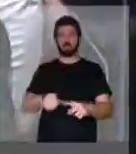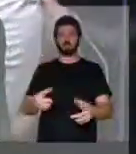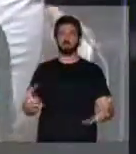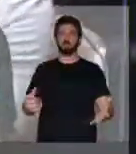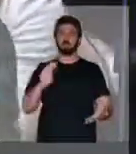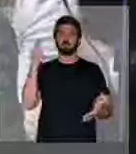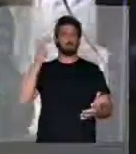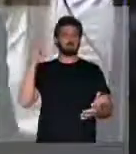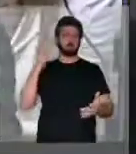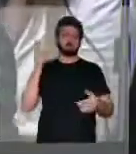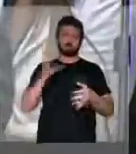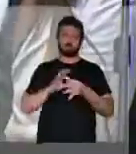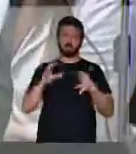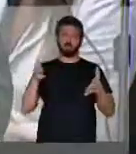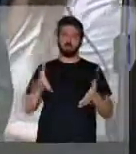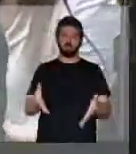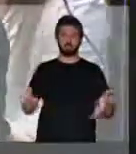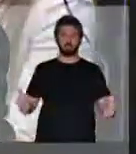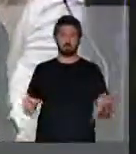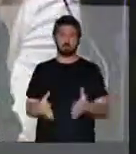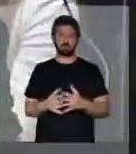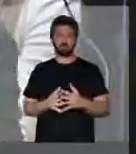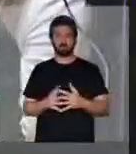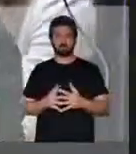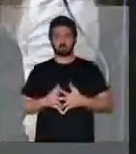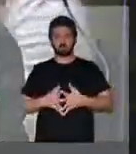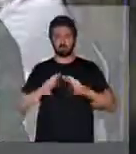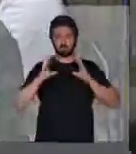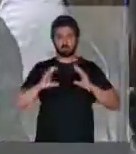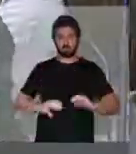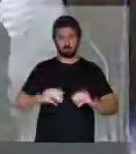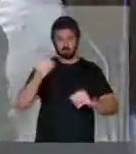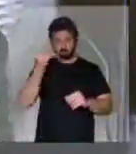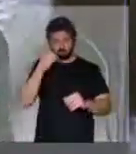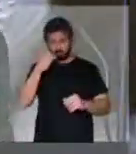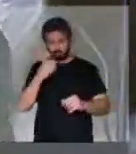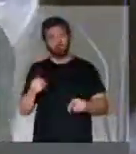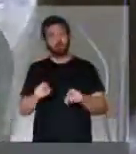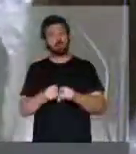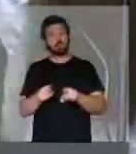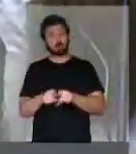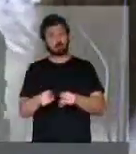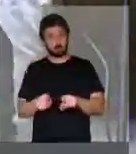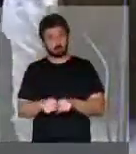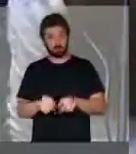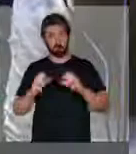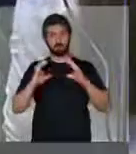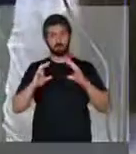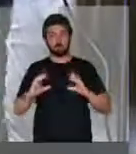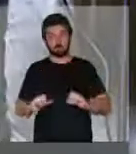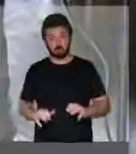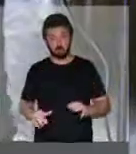podemos permitir esse descontrole em que o cidadão está vulnerável, inclusive